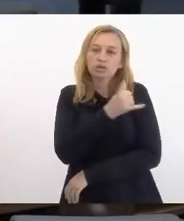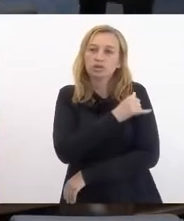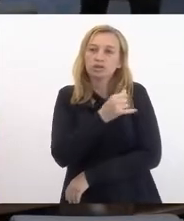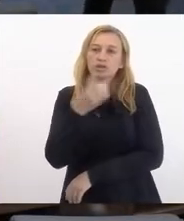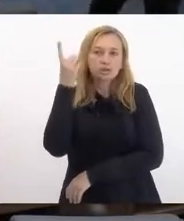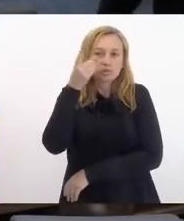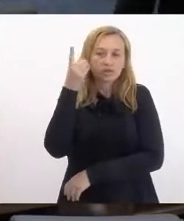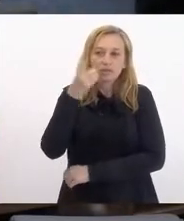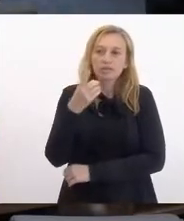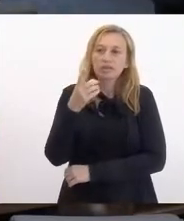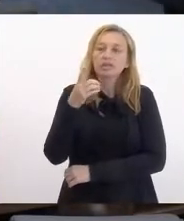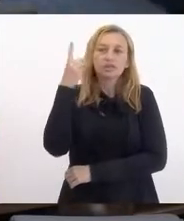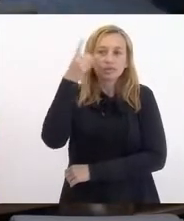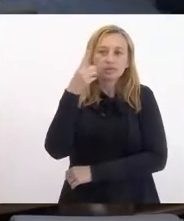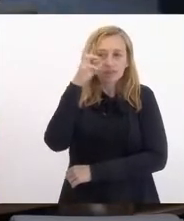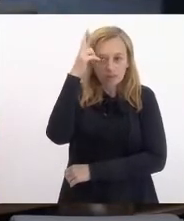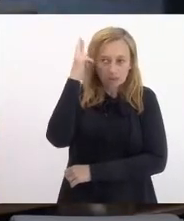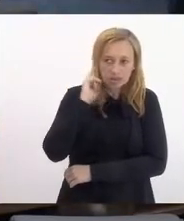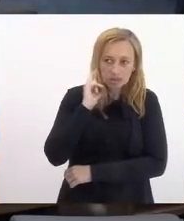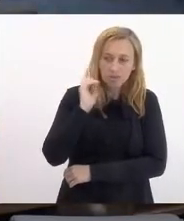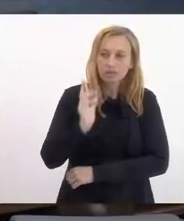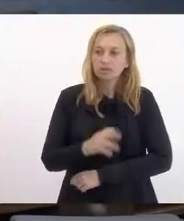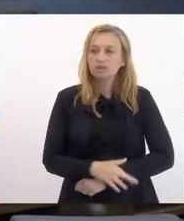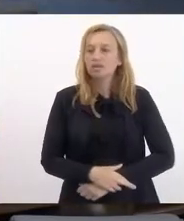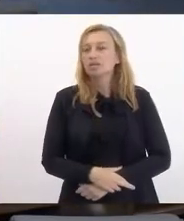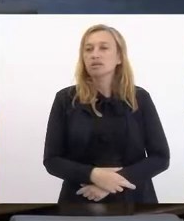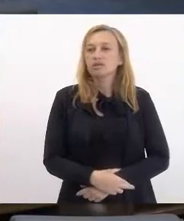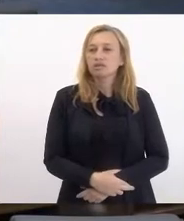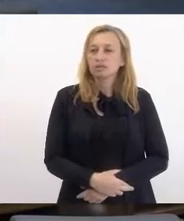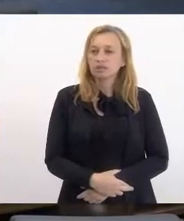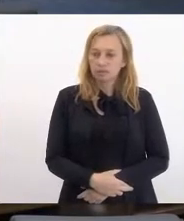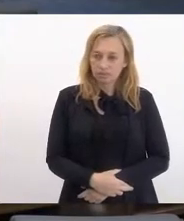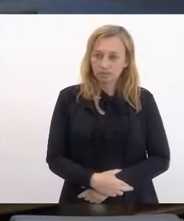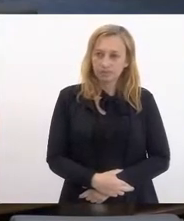Deputada Rosane Félix.